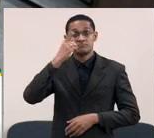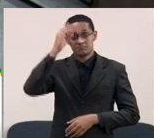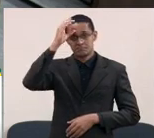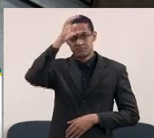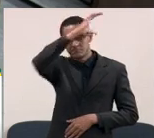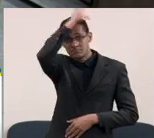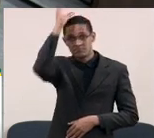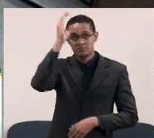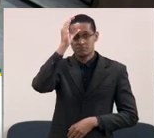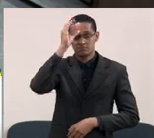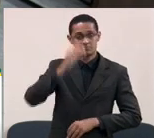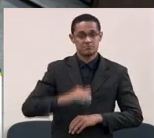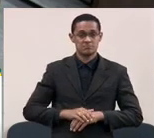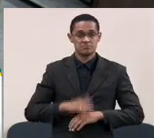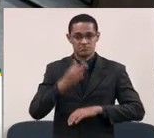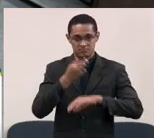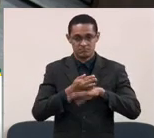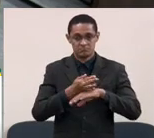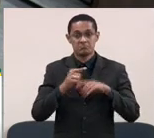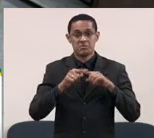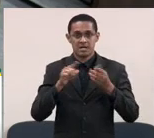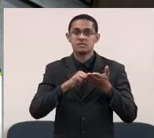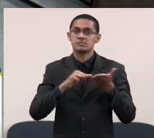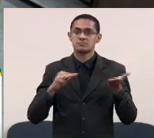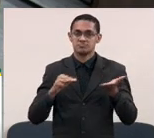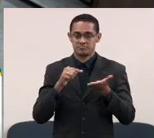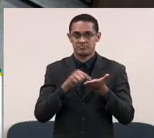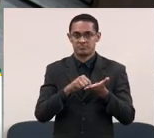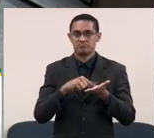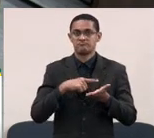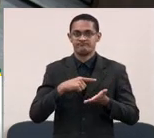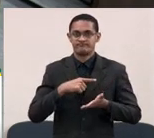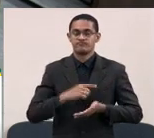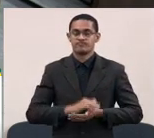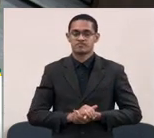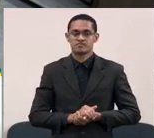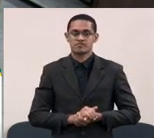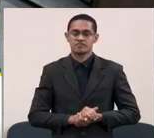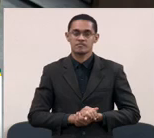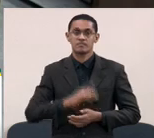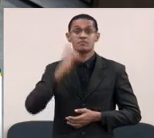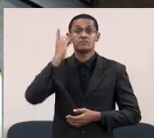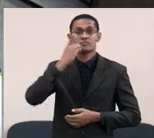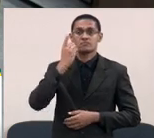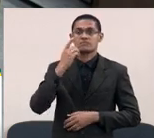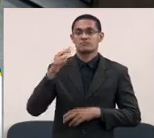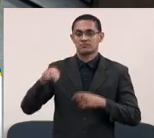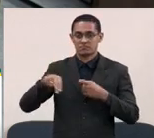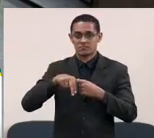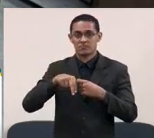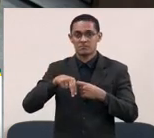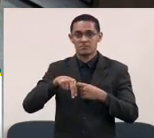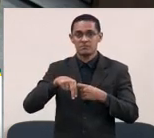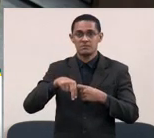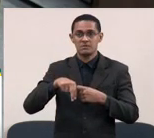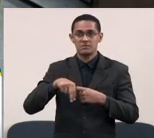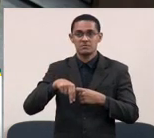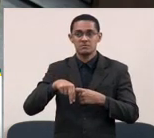Almeida. Ausência justificada. Deputado Dr. Negrão.